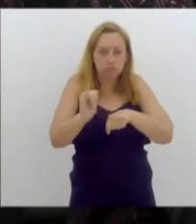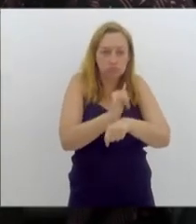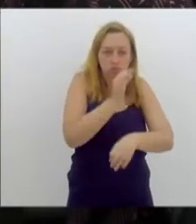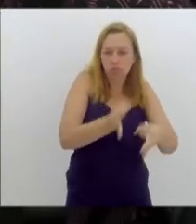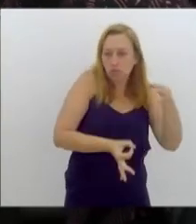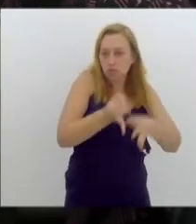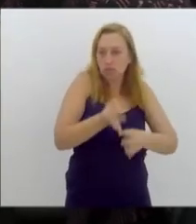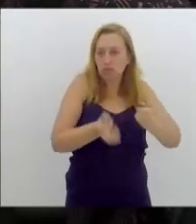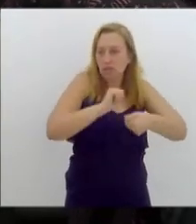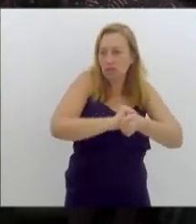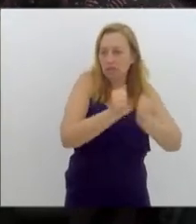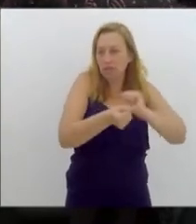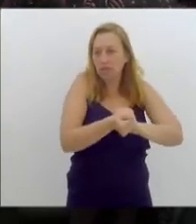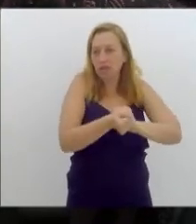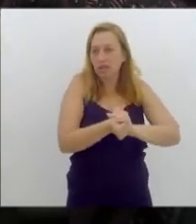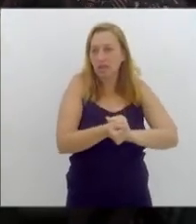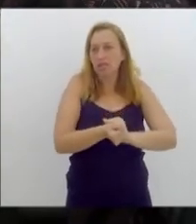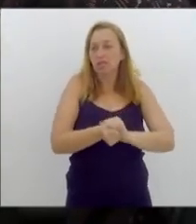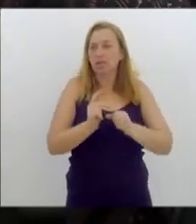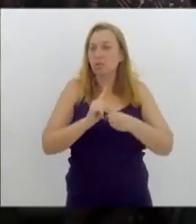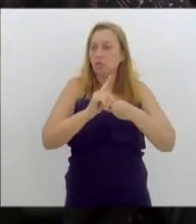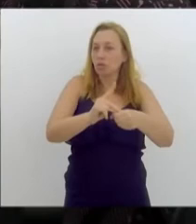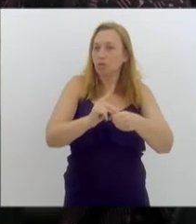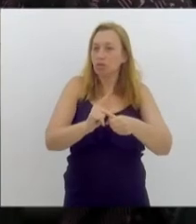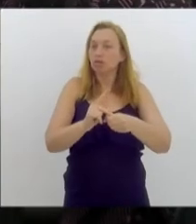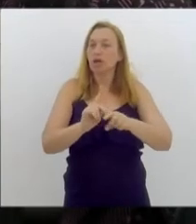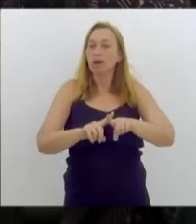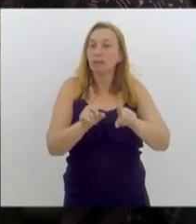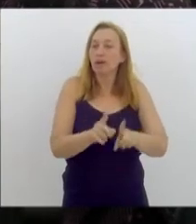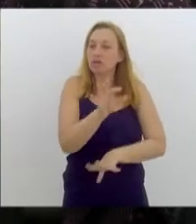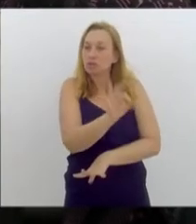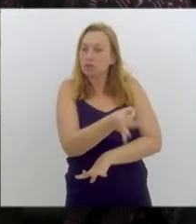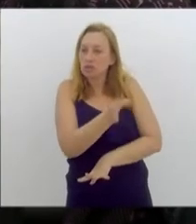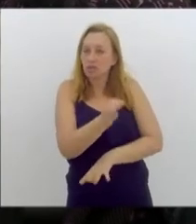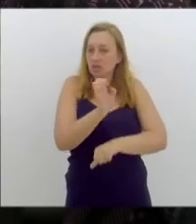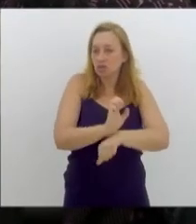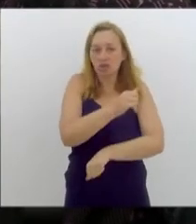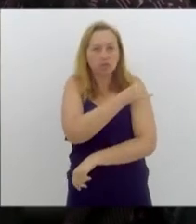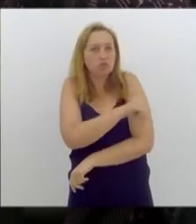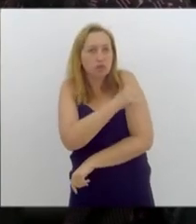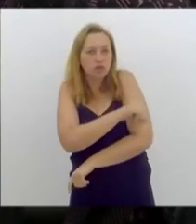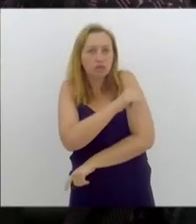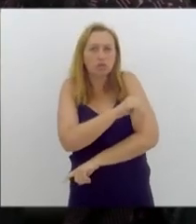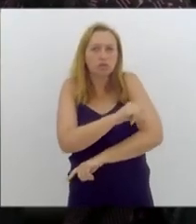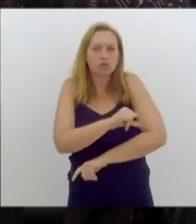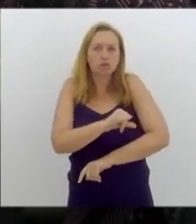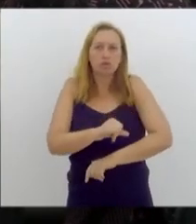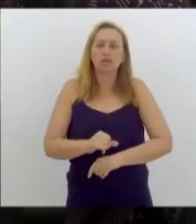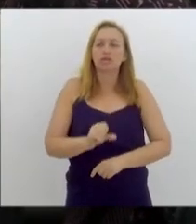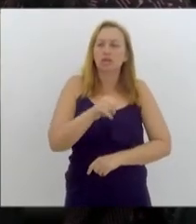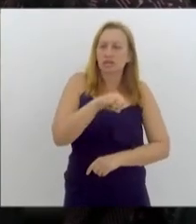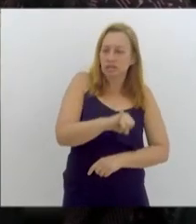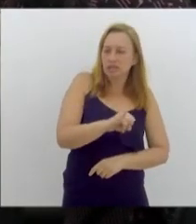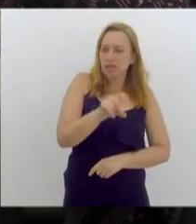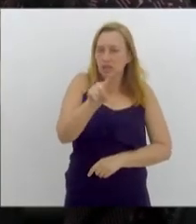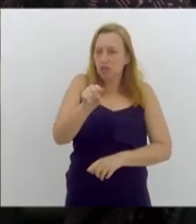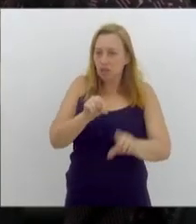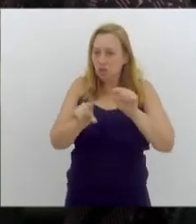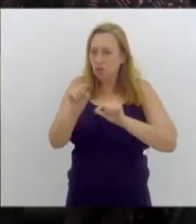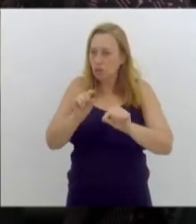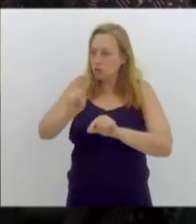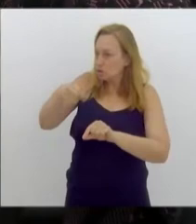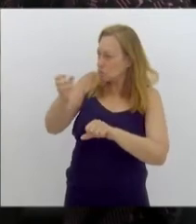adotada pela pela procuradoria mas fato é que o Estado do Rio de alguma forma se a decisão dos outros estados